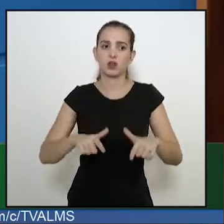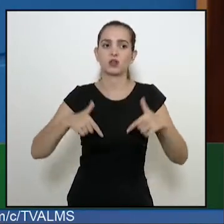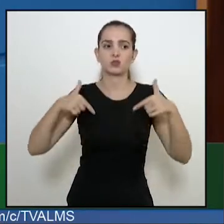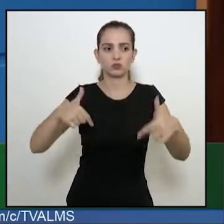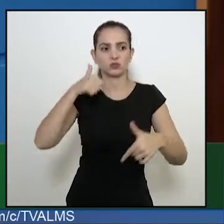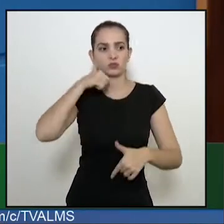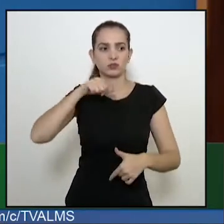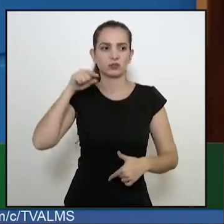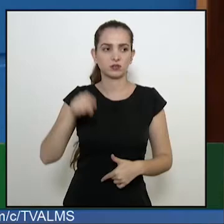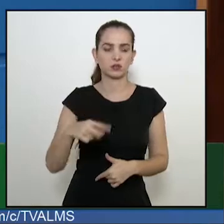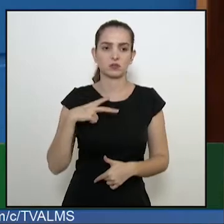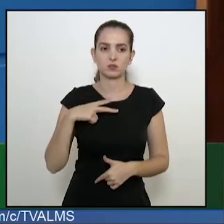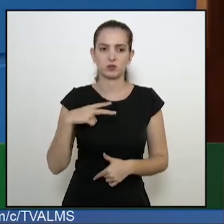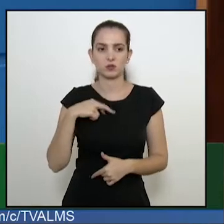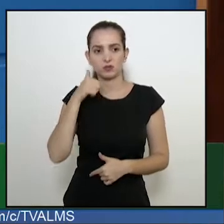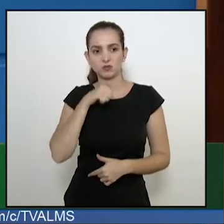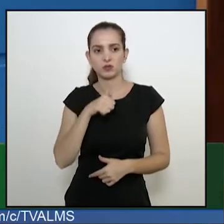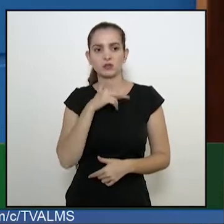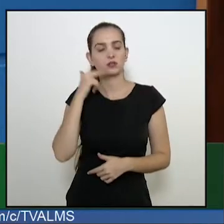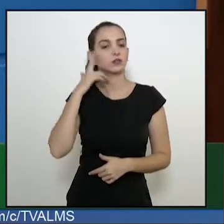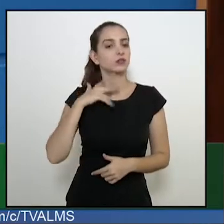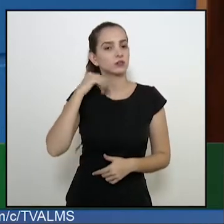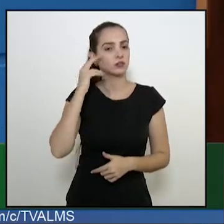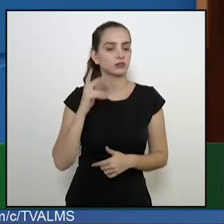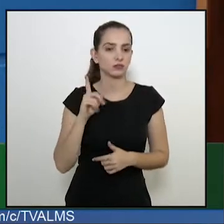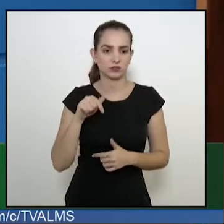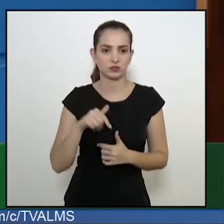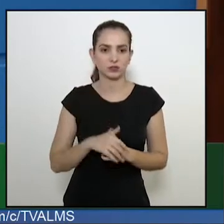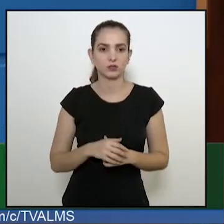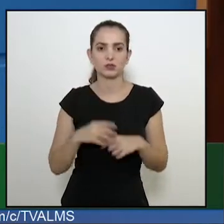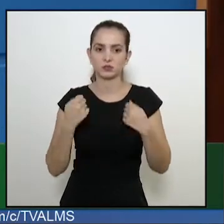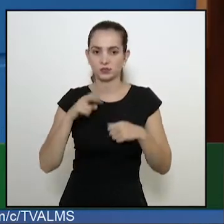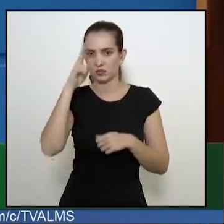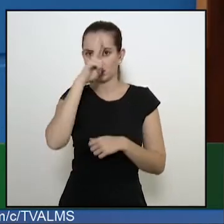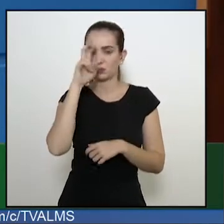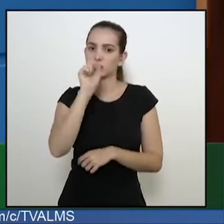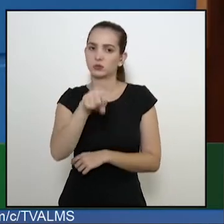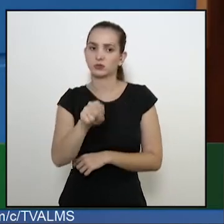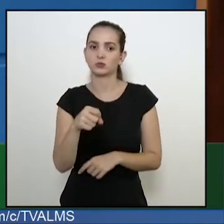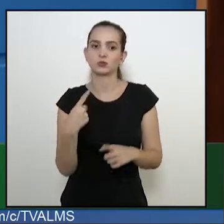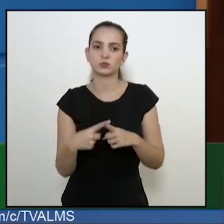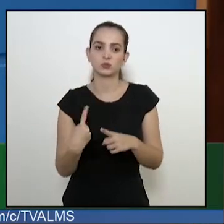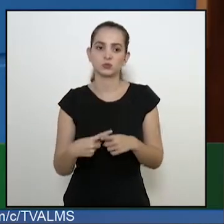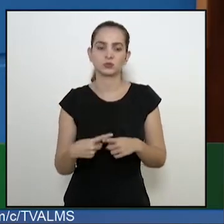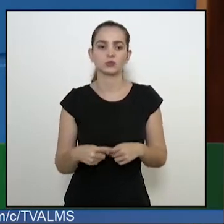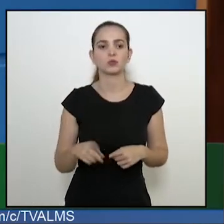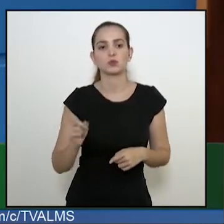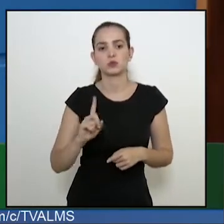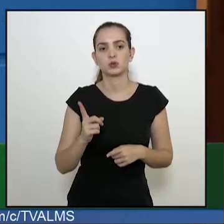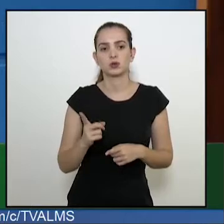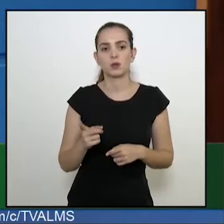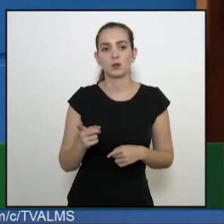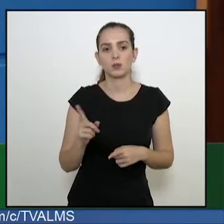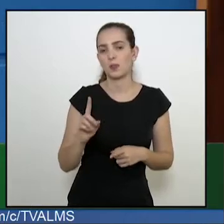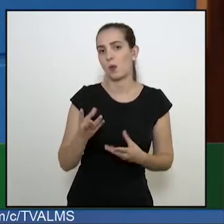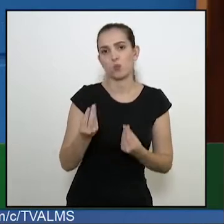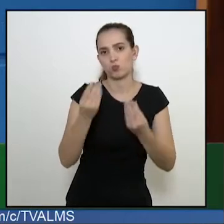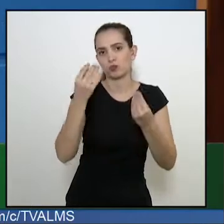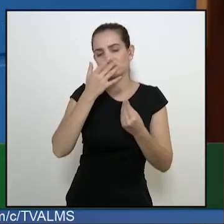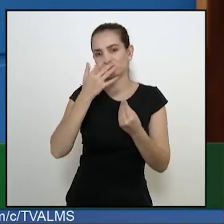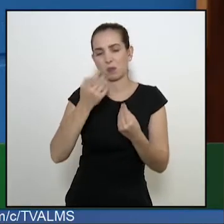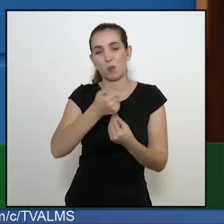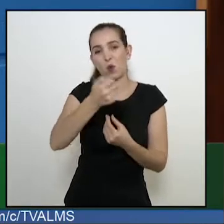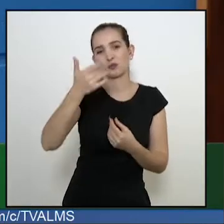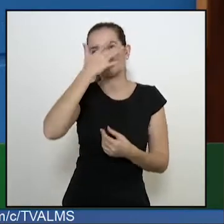dela, particularmente para a mulher negra, tem que ser lembrado, sim, porque não são muitas que chegam aonde ela